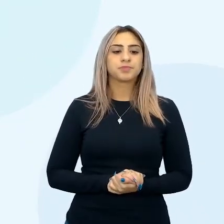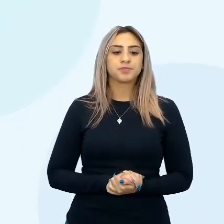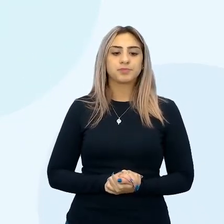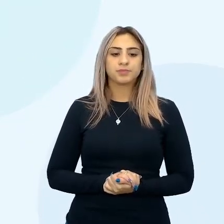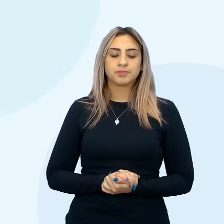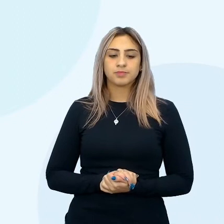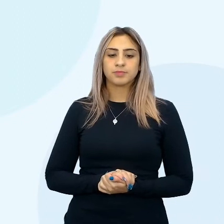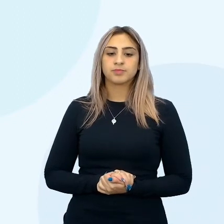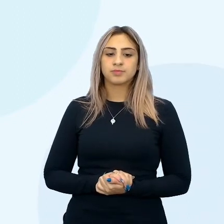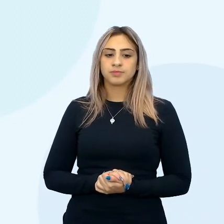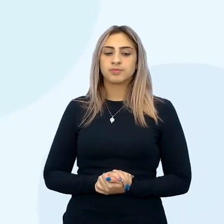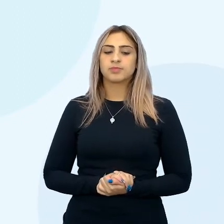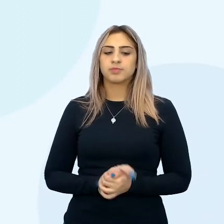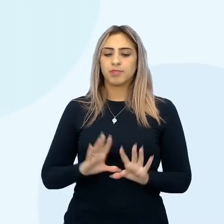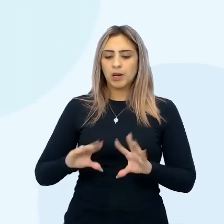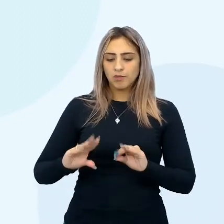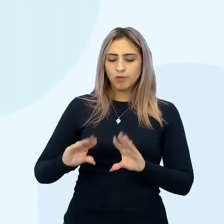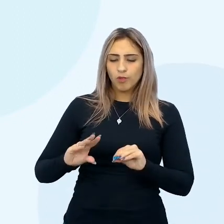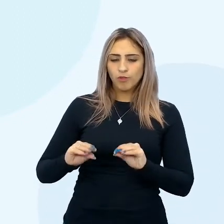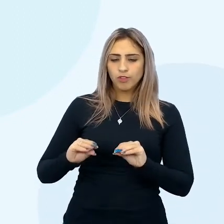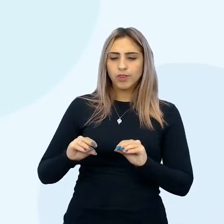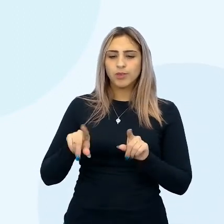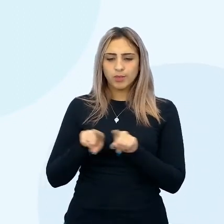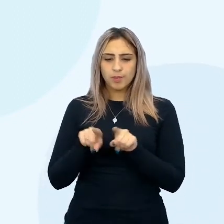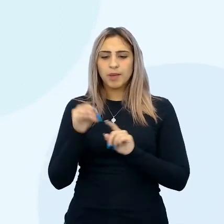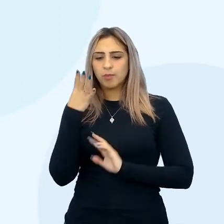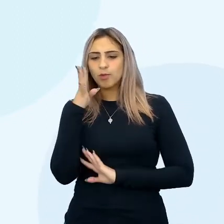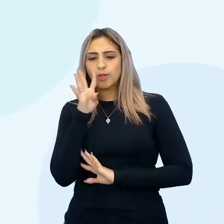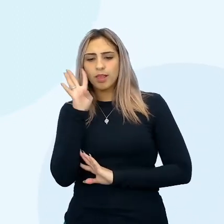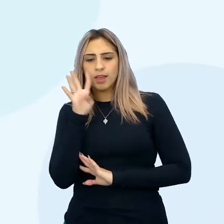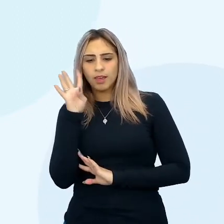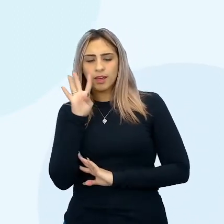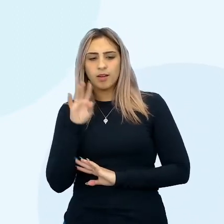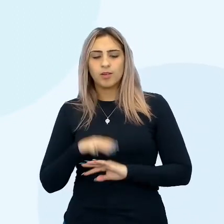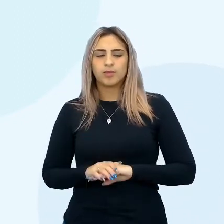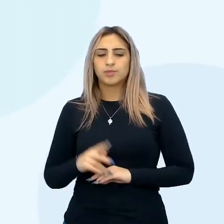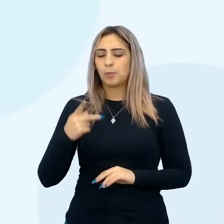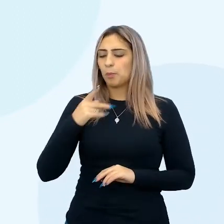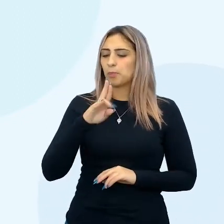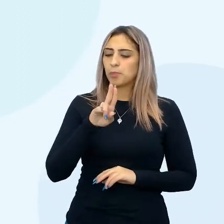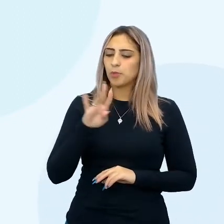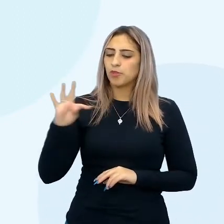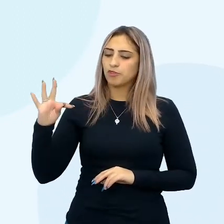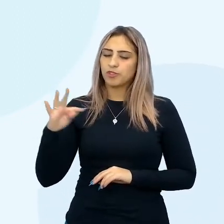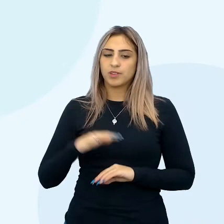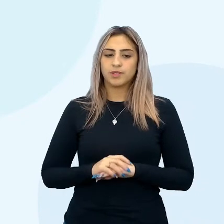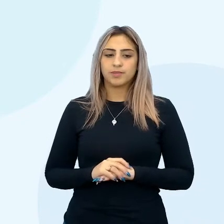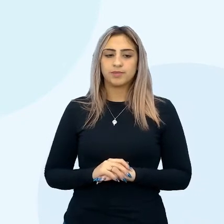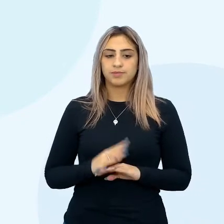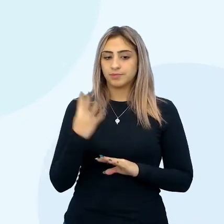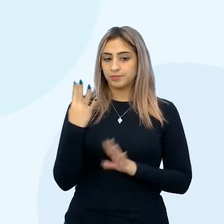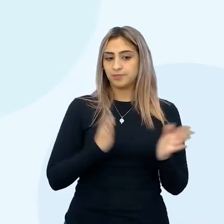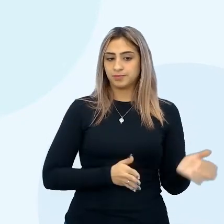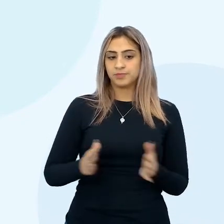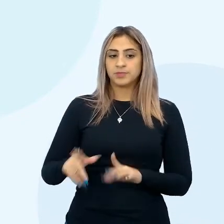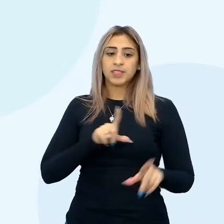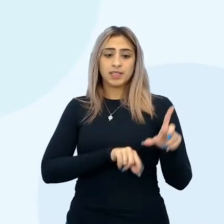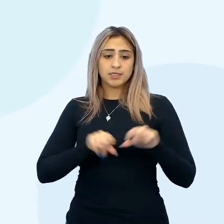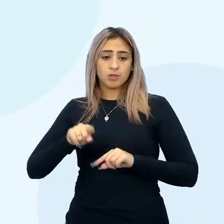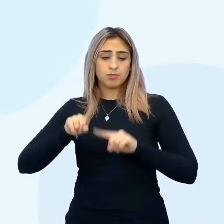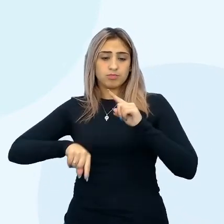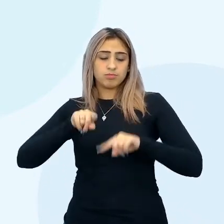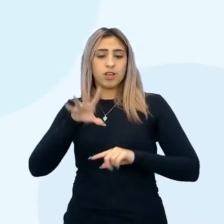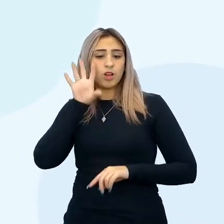uns puffs legais Já e fiz tal, isso né? na escola, Bacana. você está me remetendo a... Eu já fiz o cinema, vai. Mostra de cinema, olha só. Isso, passo 4, professora Tayana.